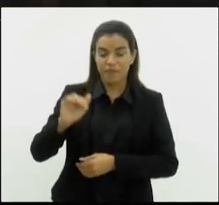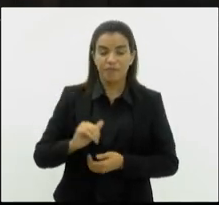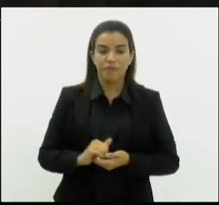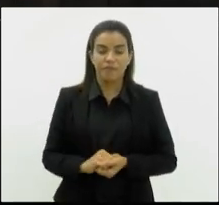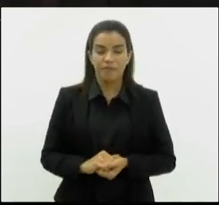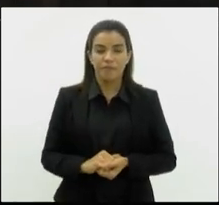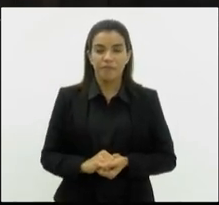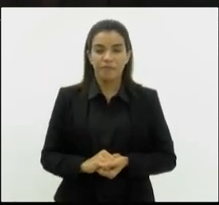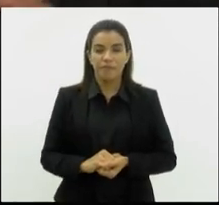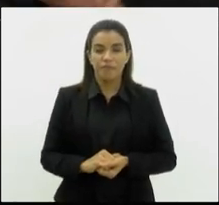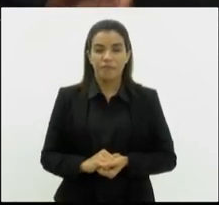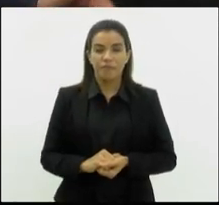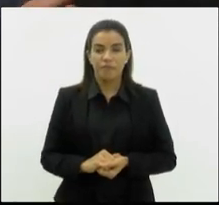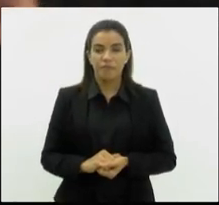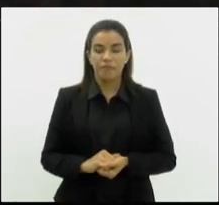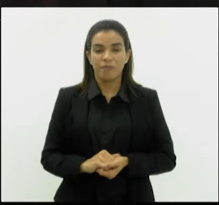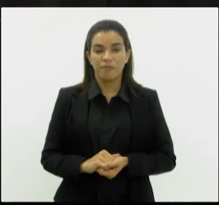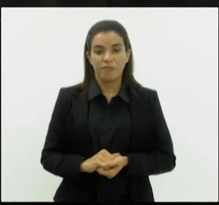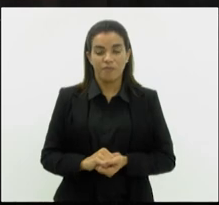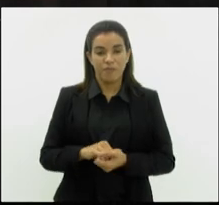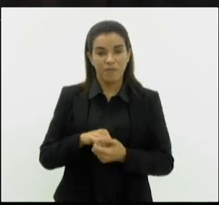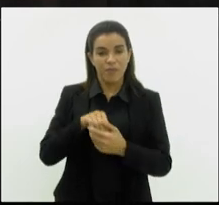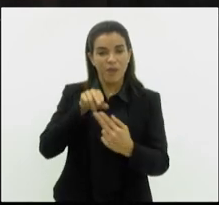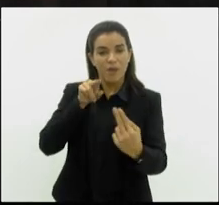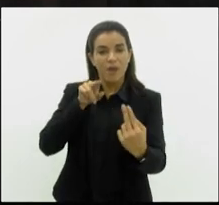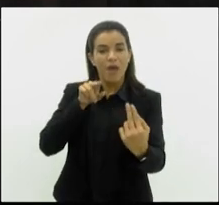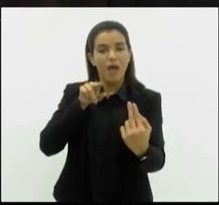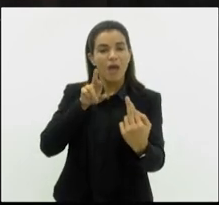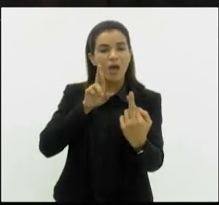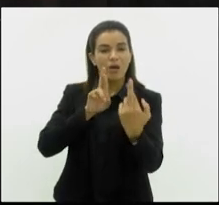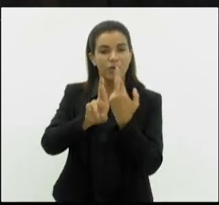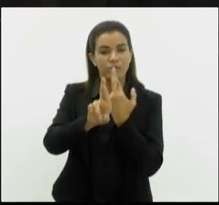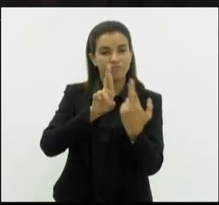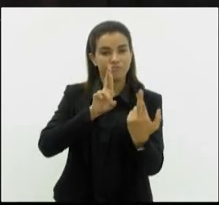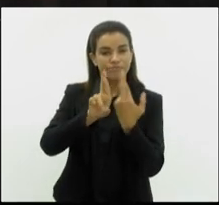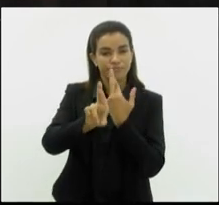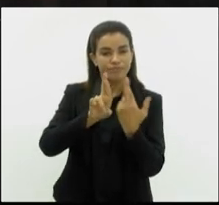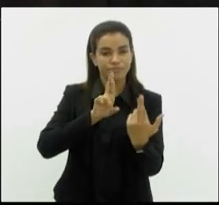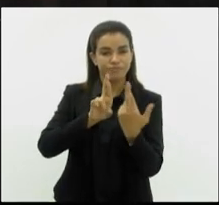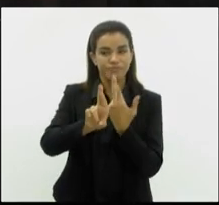A estrada que corta